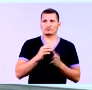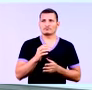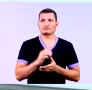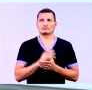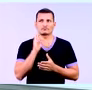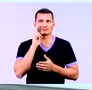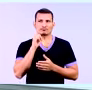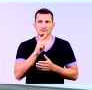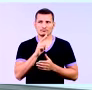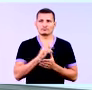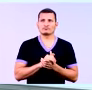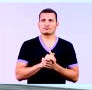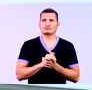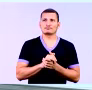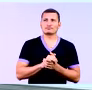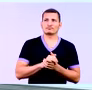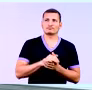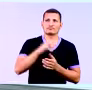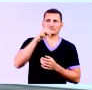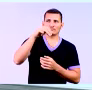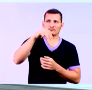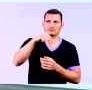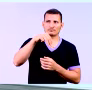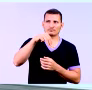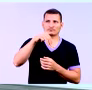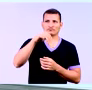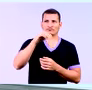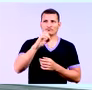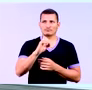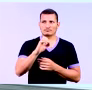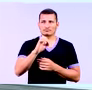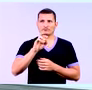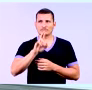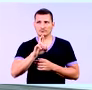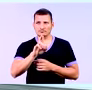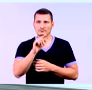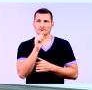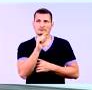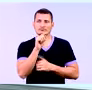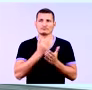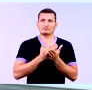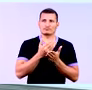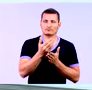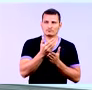modelo entidade-relacionamento. Então, ali, nós começamos o processo de